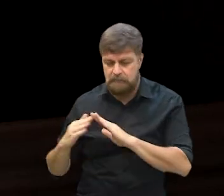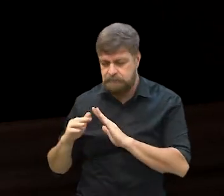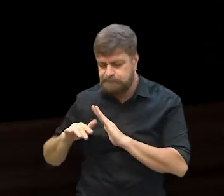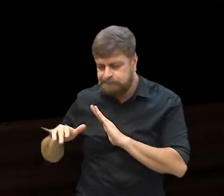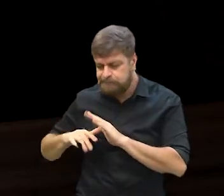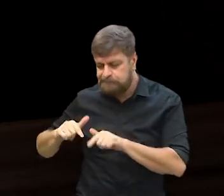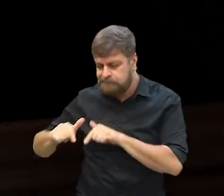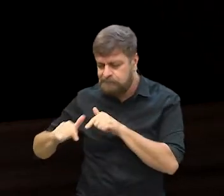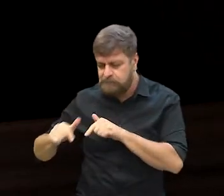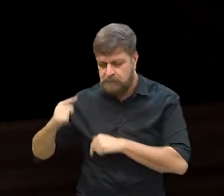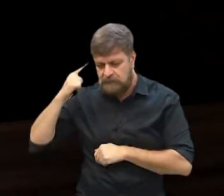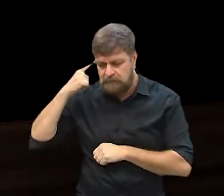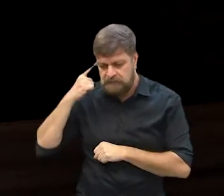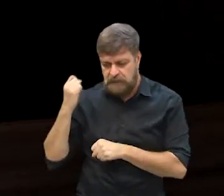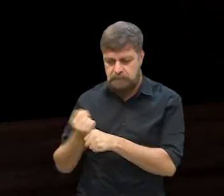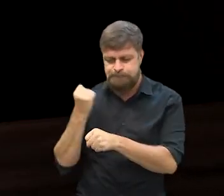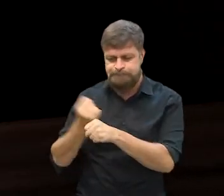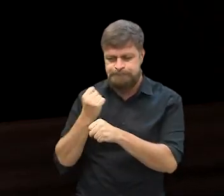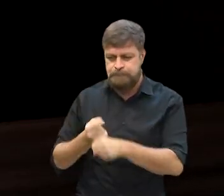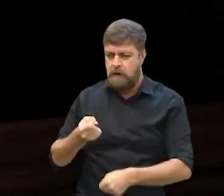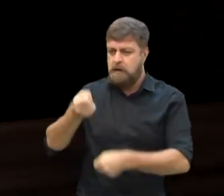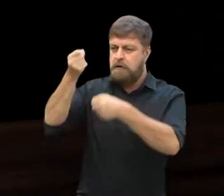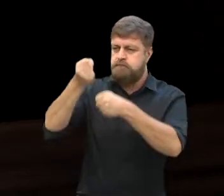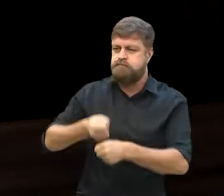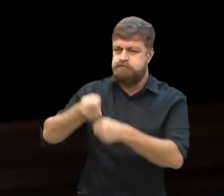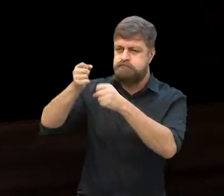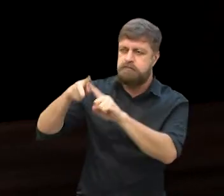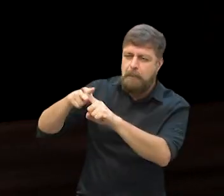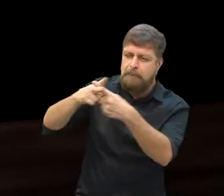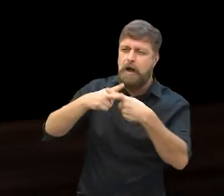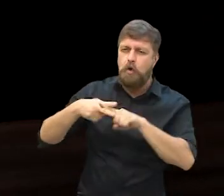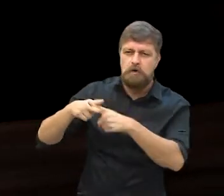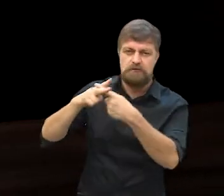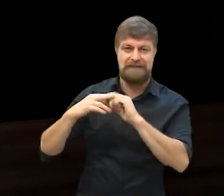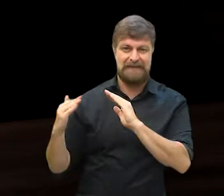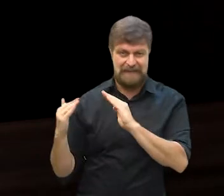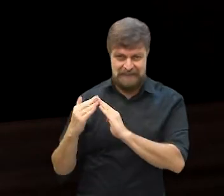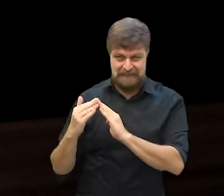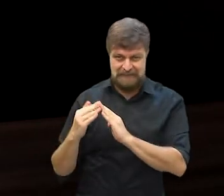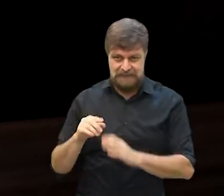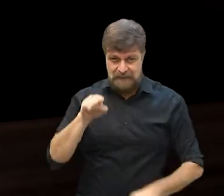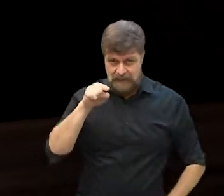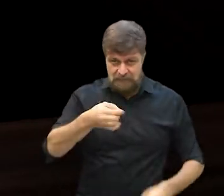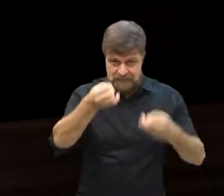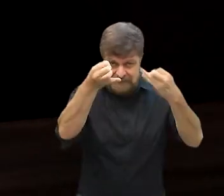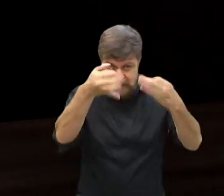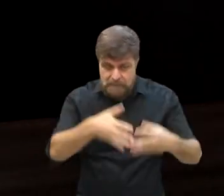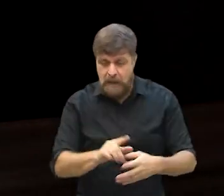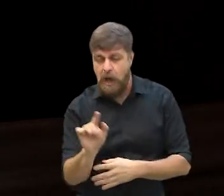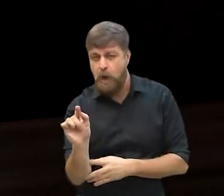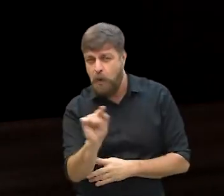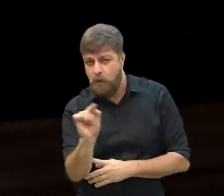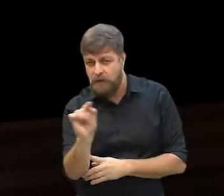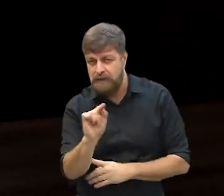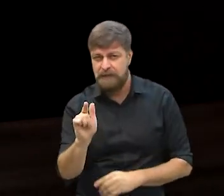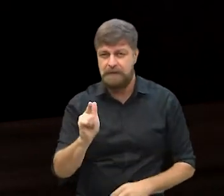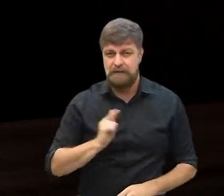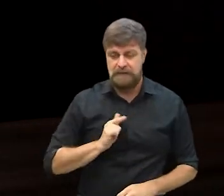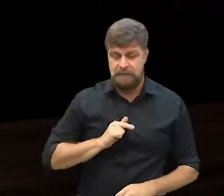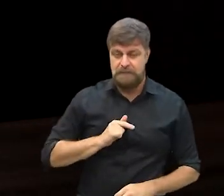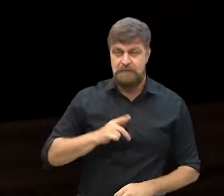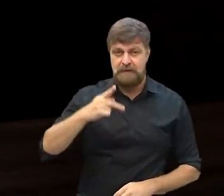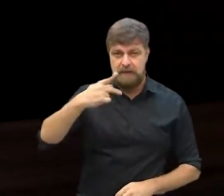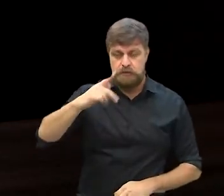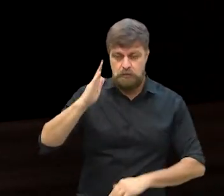home office para reformar, para construir uma série de coisas. Eu queria que você falasse um pouquinho, ô Fernando,